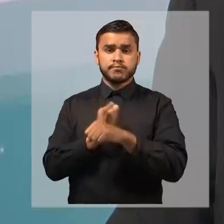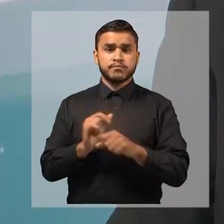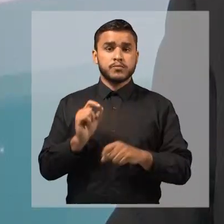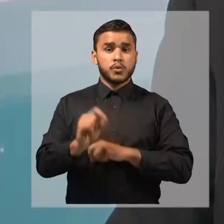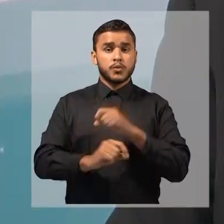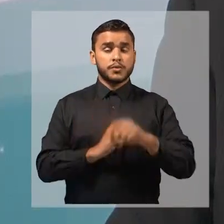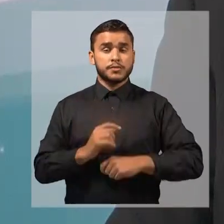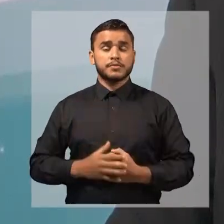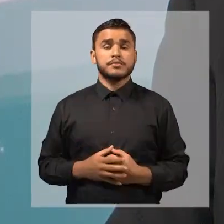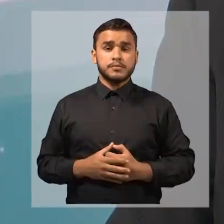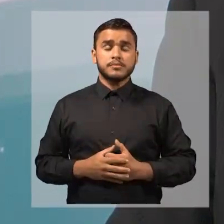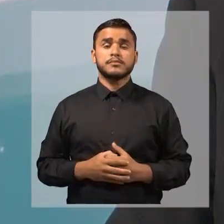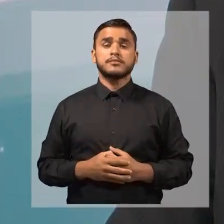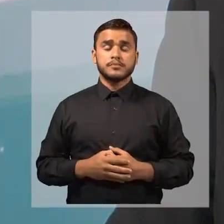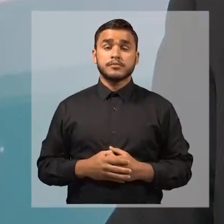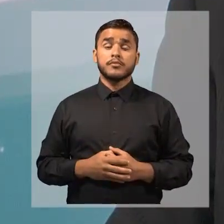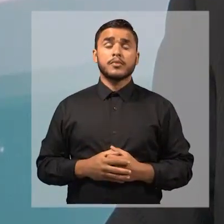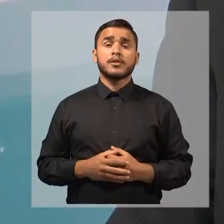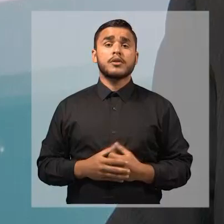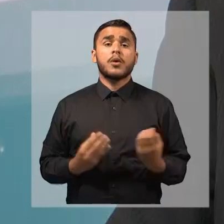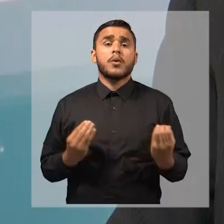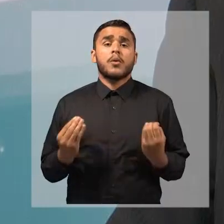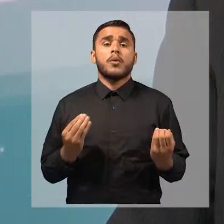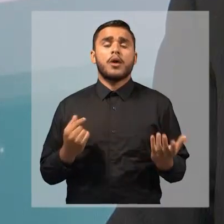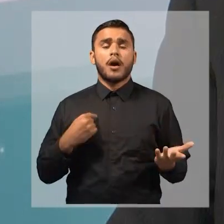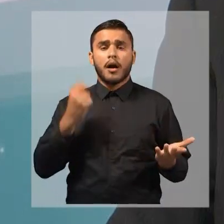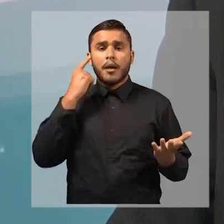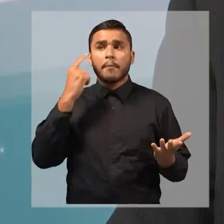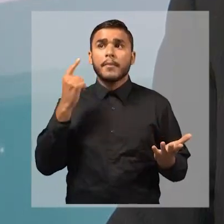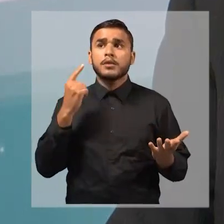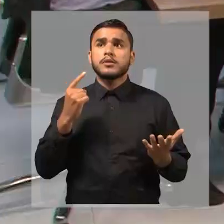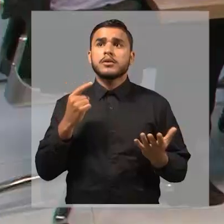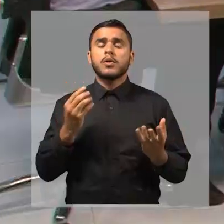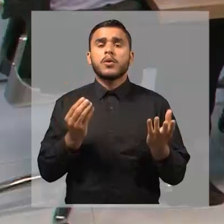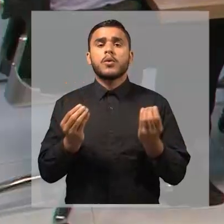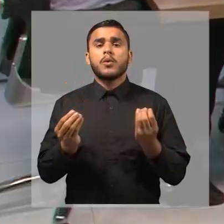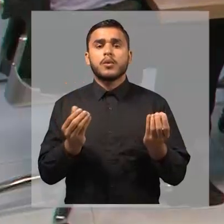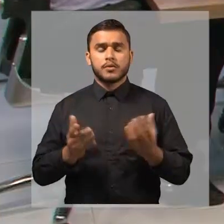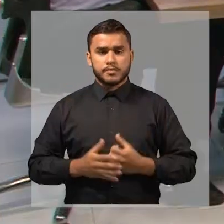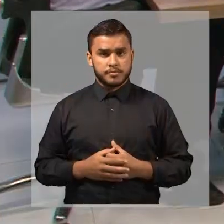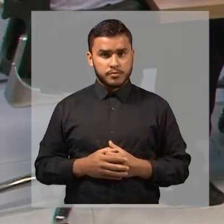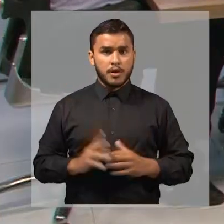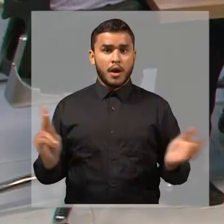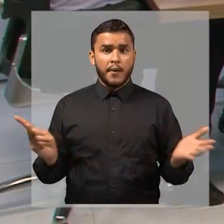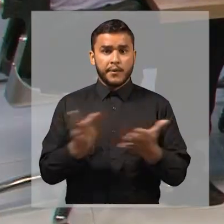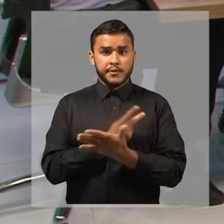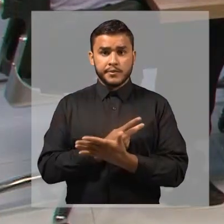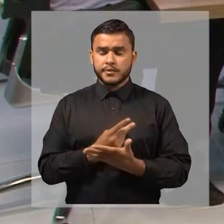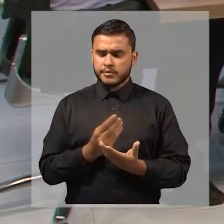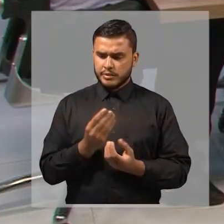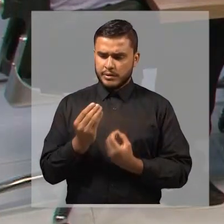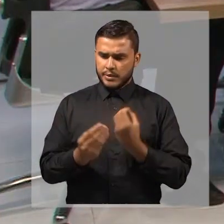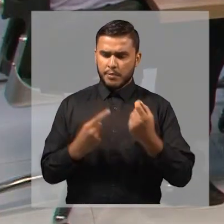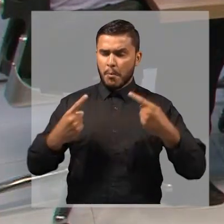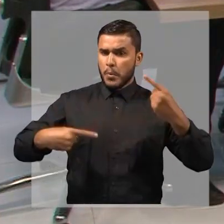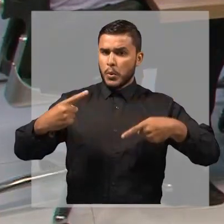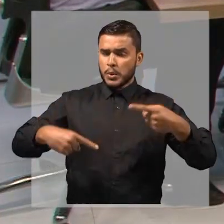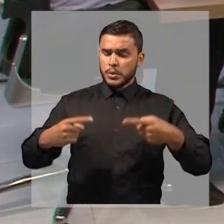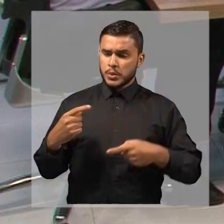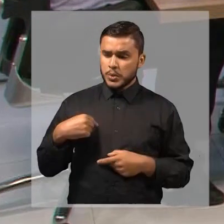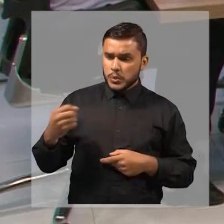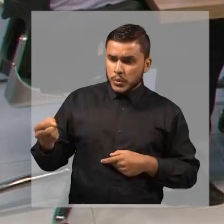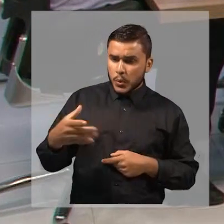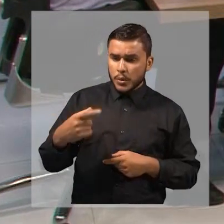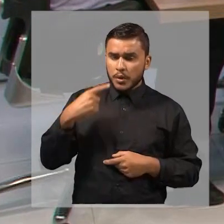nova. Mas a política nova não foi dita ainda do que é que consta essa política nova. Que atos são